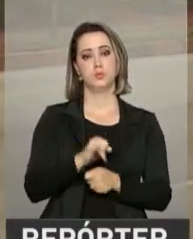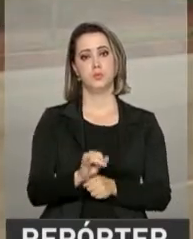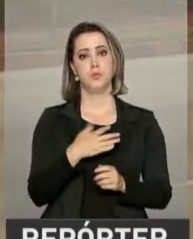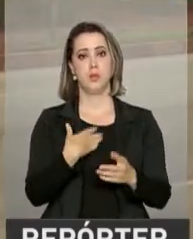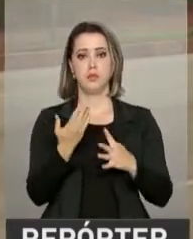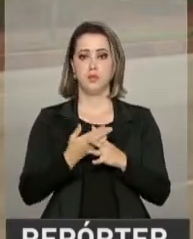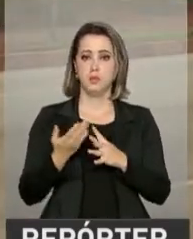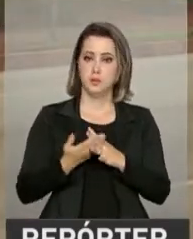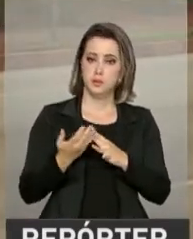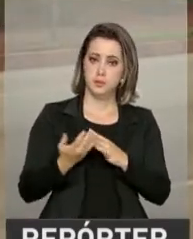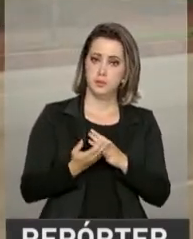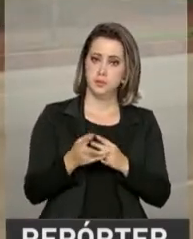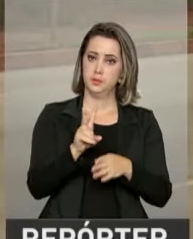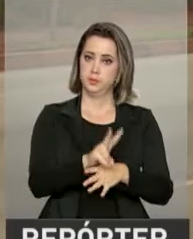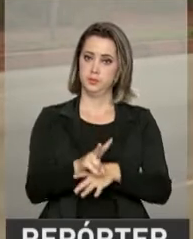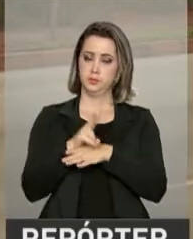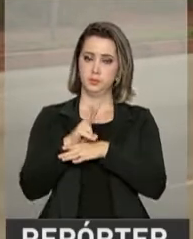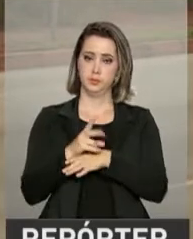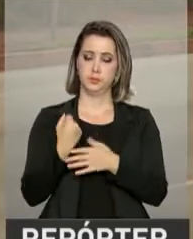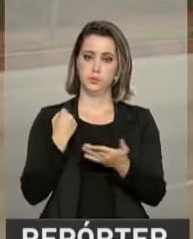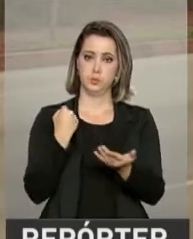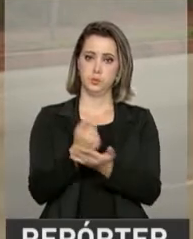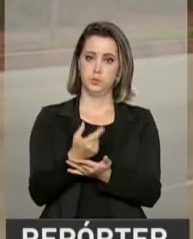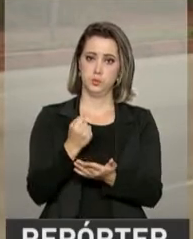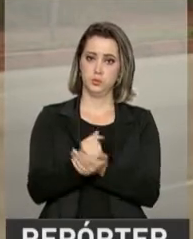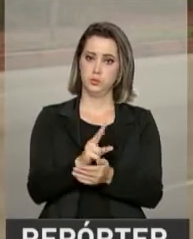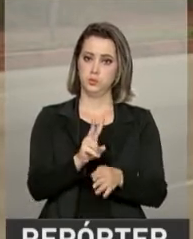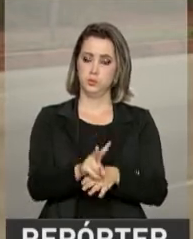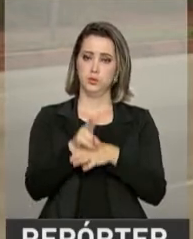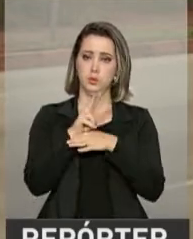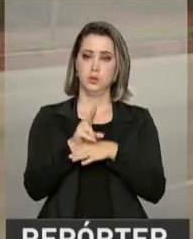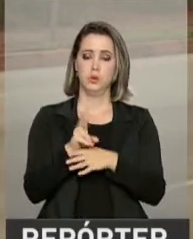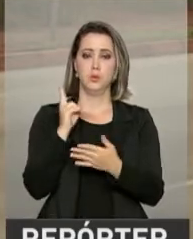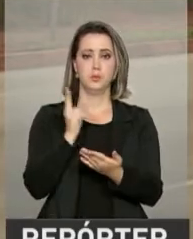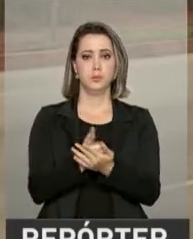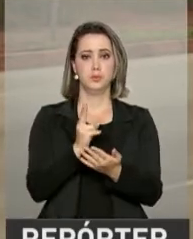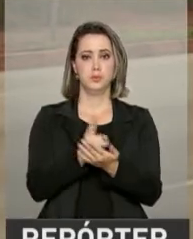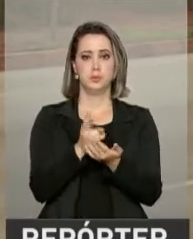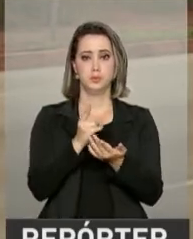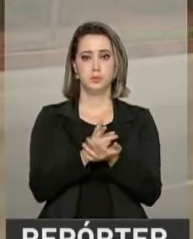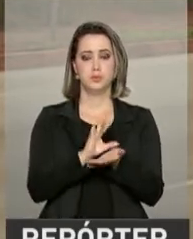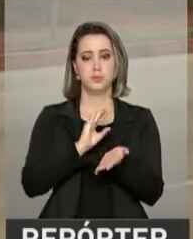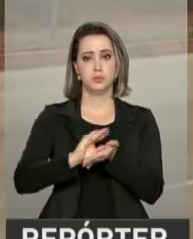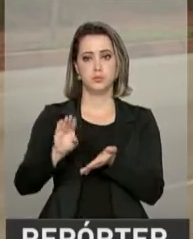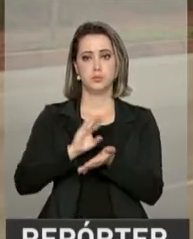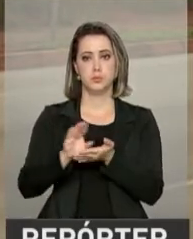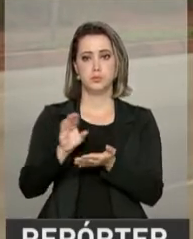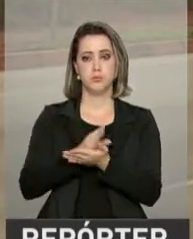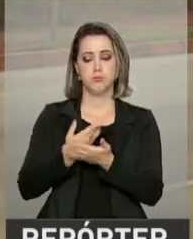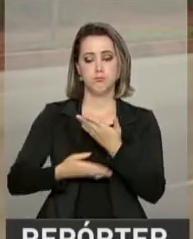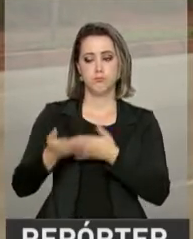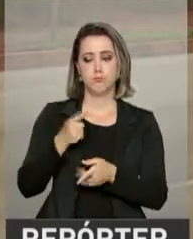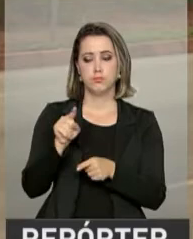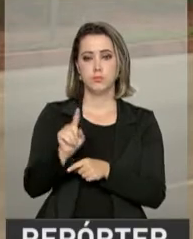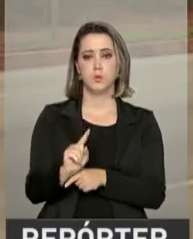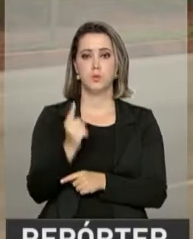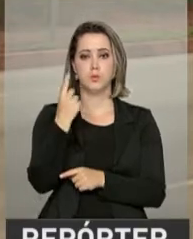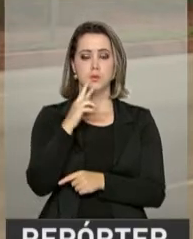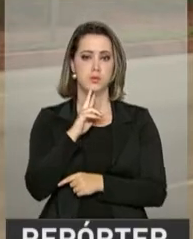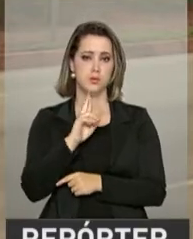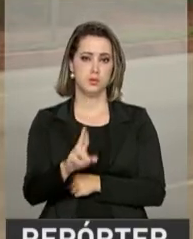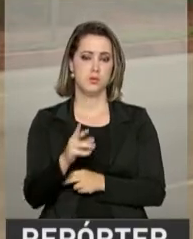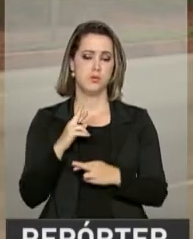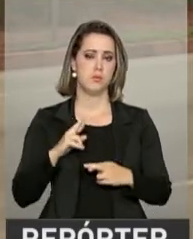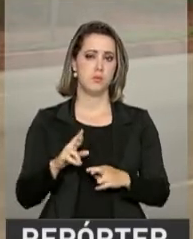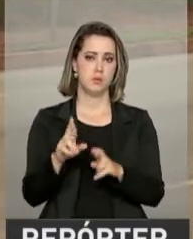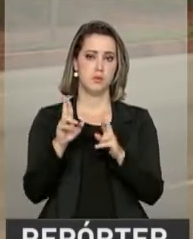financiamentos e empréstimos na concessão de crédito ou mesmo em aplicações no mercado financeiro e um dos resultados esperados